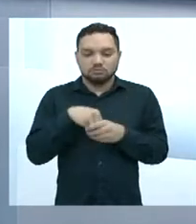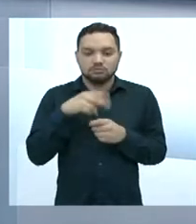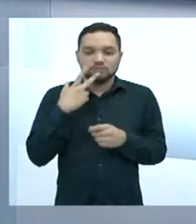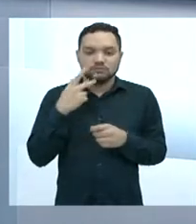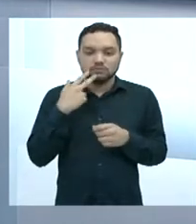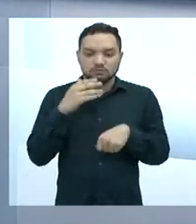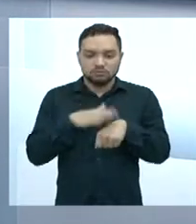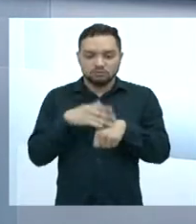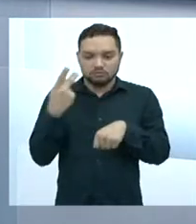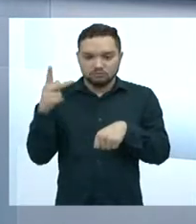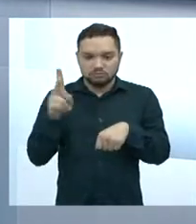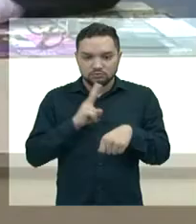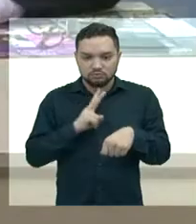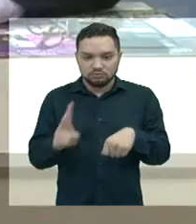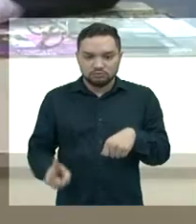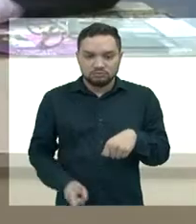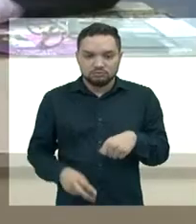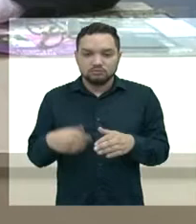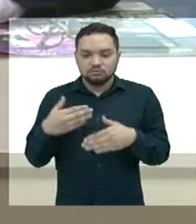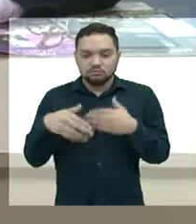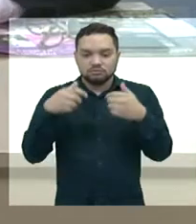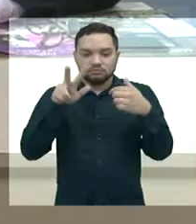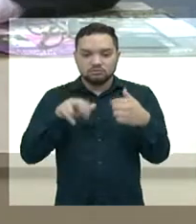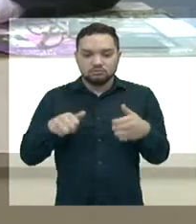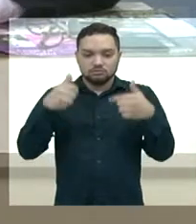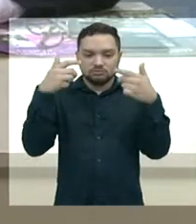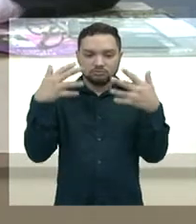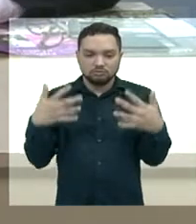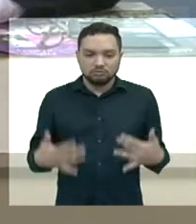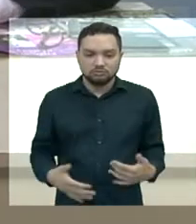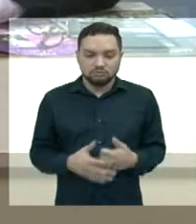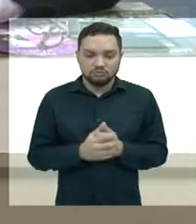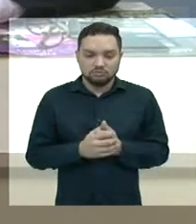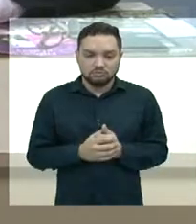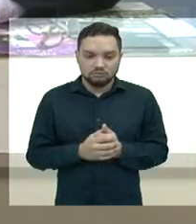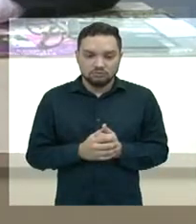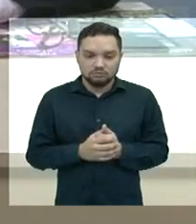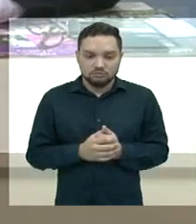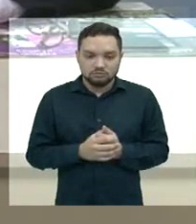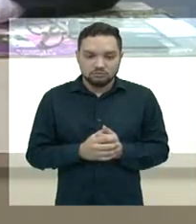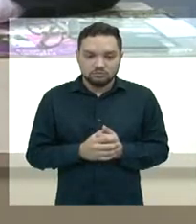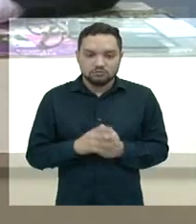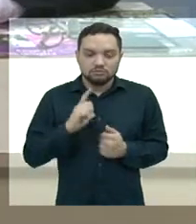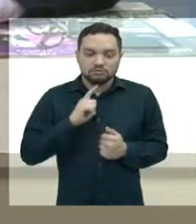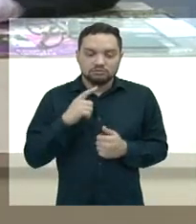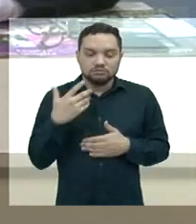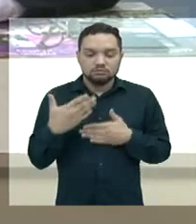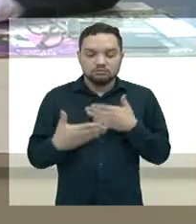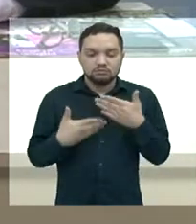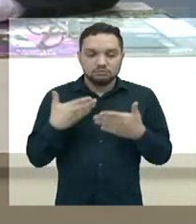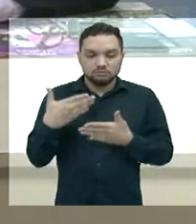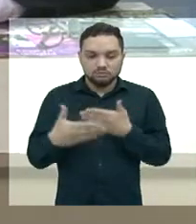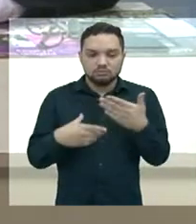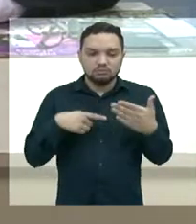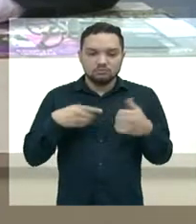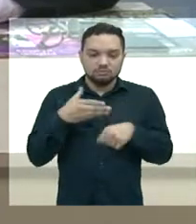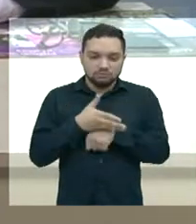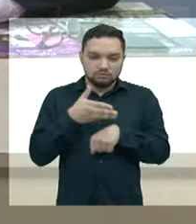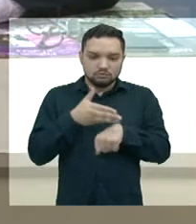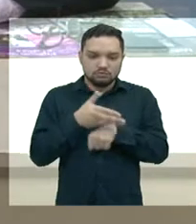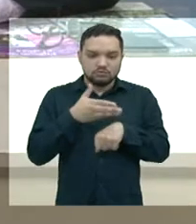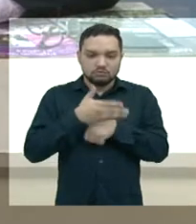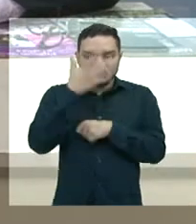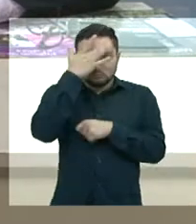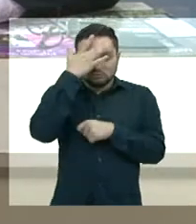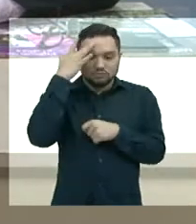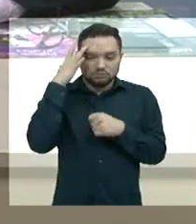autoria do mandato do senhor, que nós vamos daqui a pouco abordar. Né? Então, esse processo de envolvimento com a comunidade,